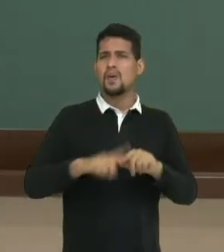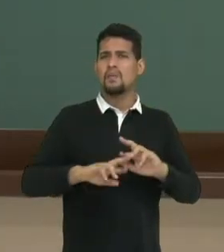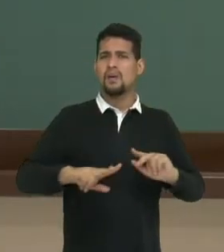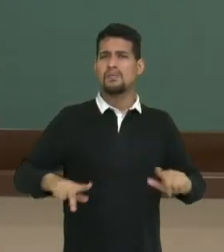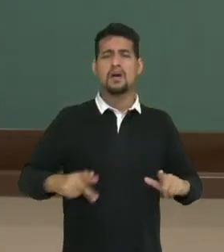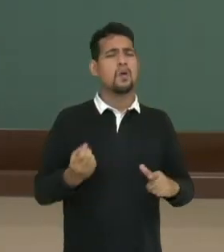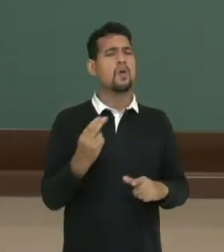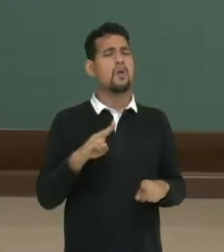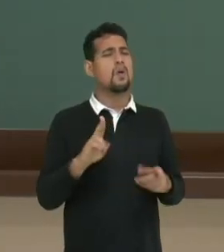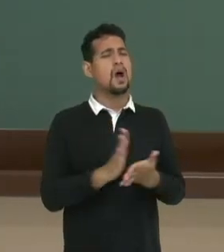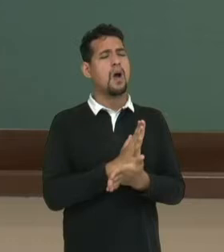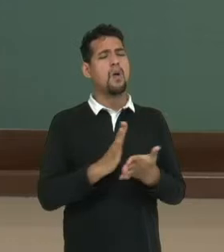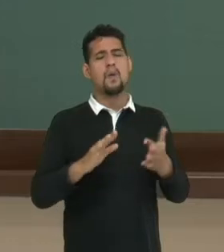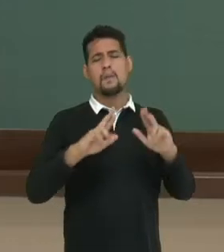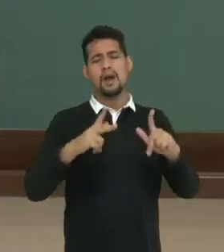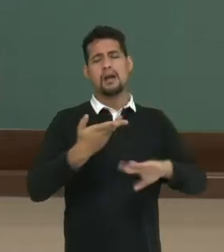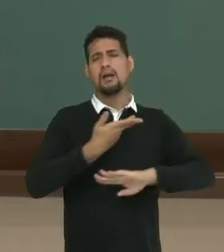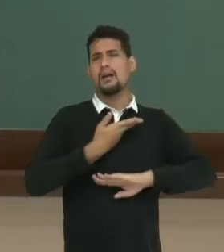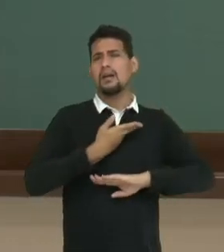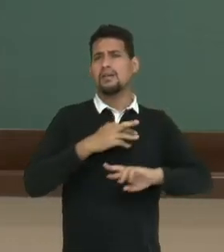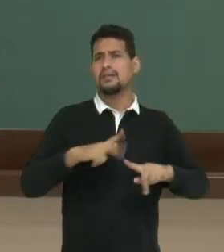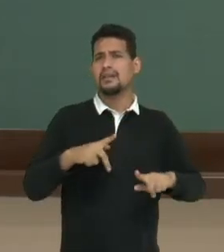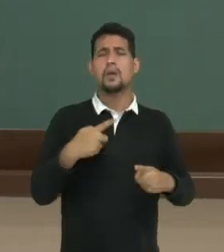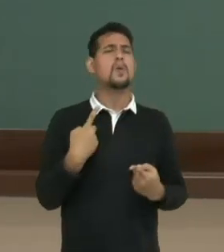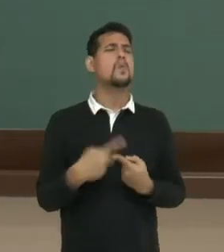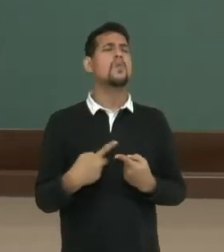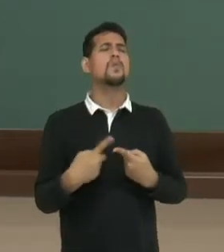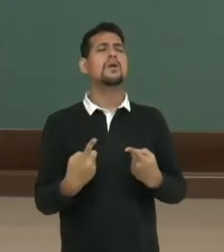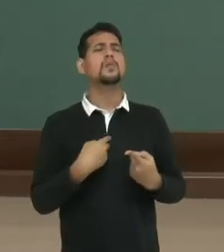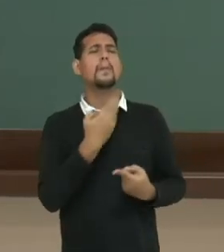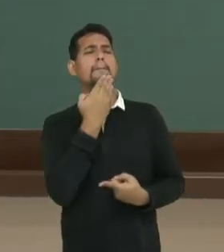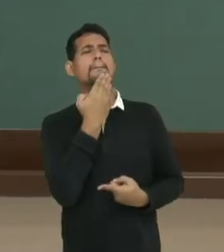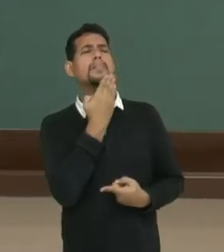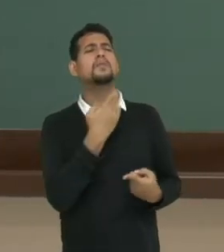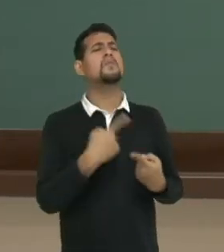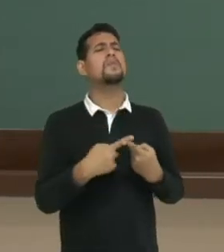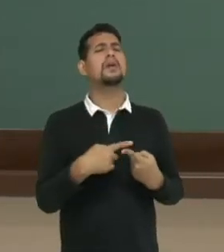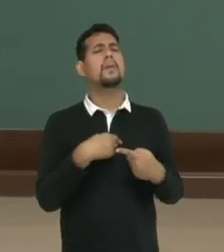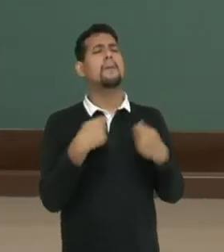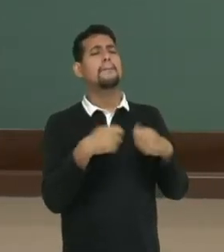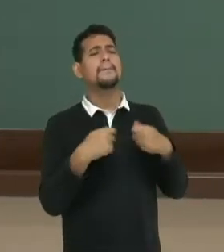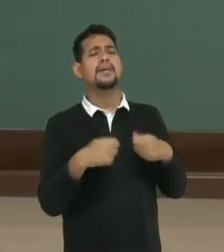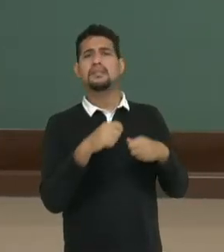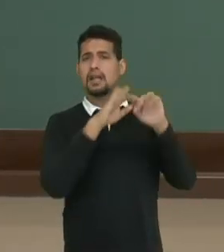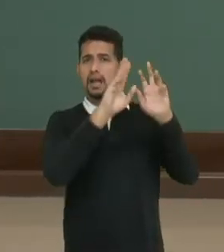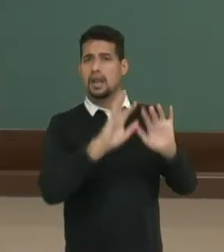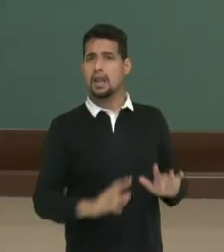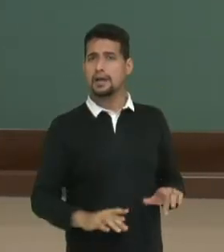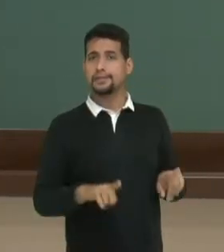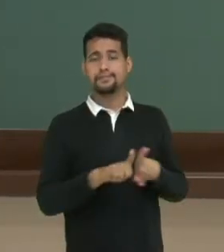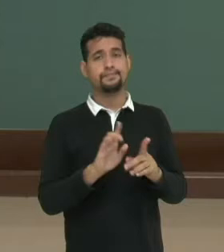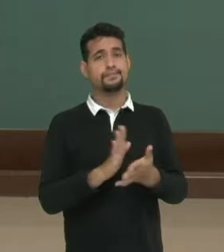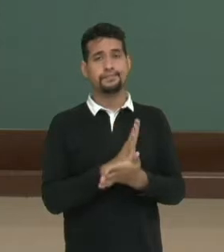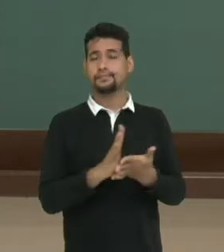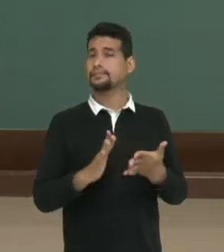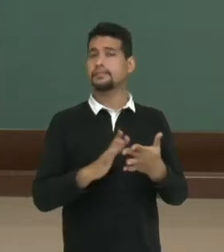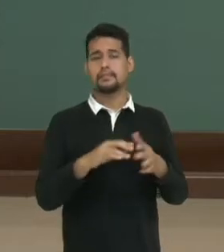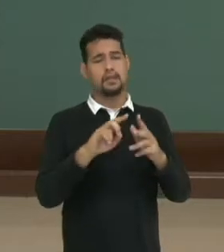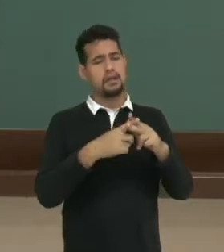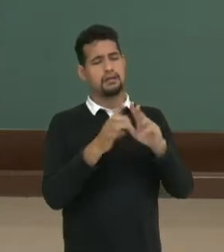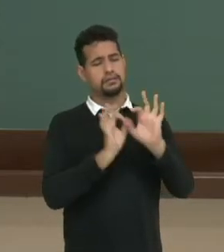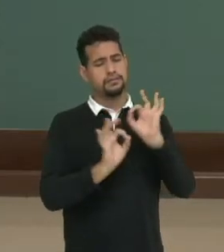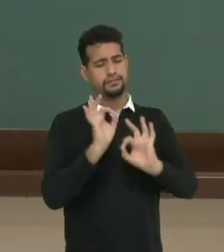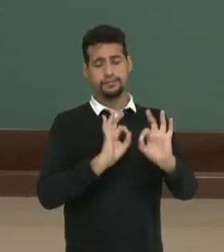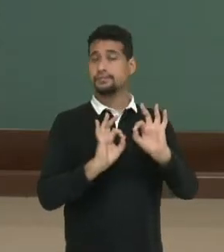ou de determinada situação, ou o que eu estou solicitando e por que eu preciso, de que determinado pedido meu